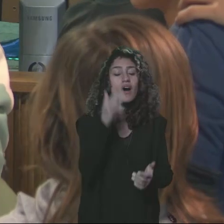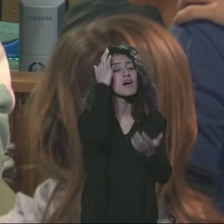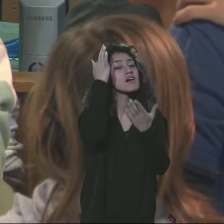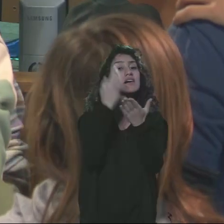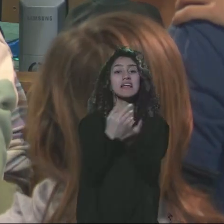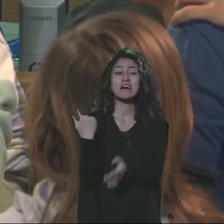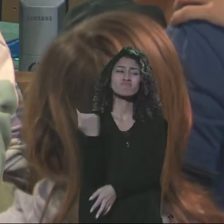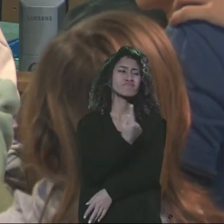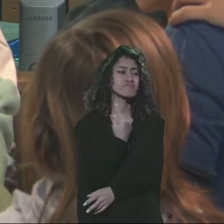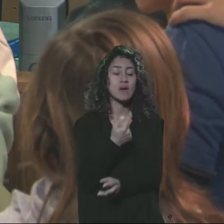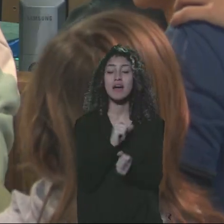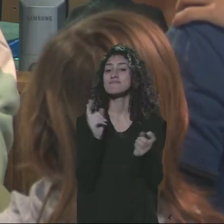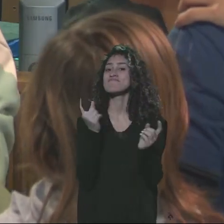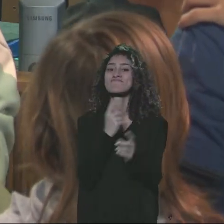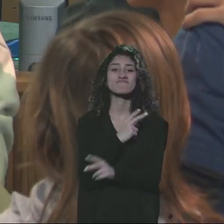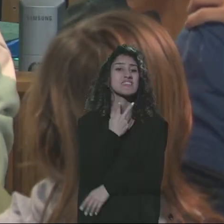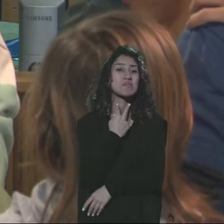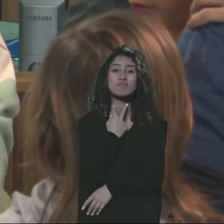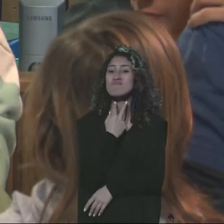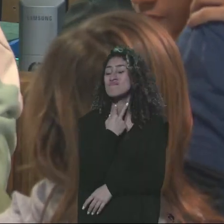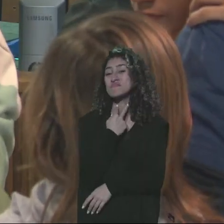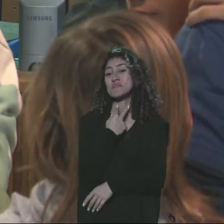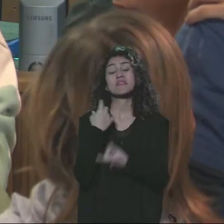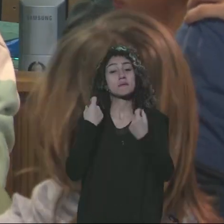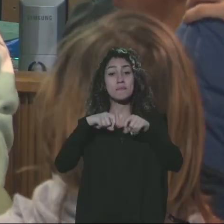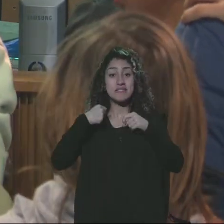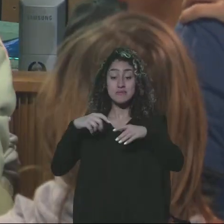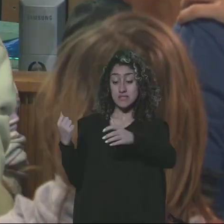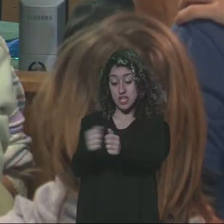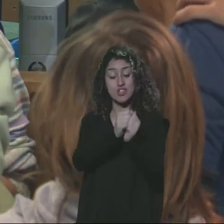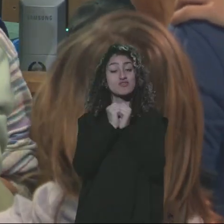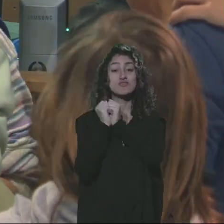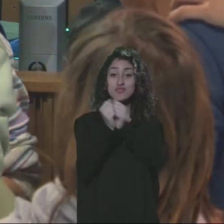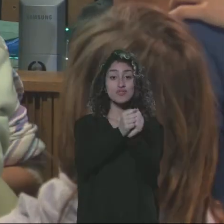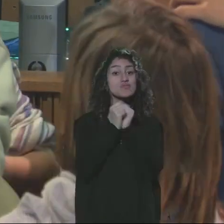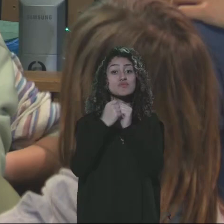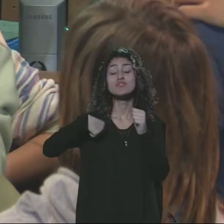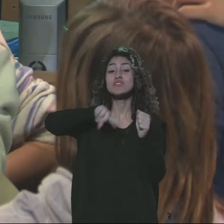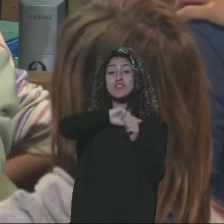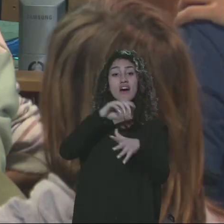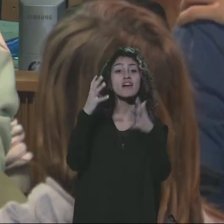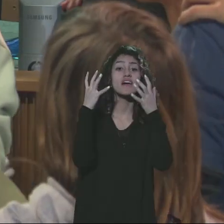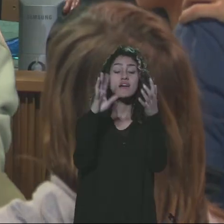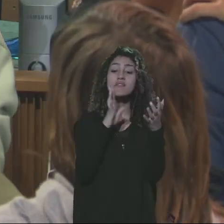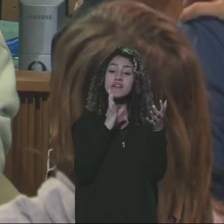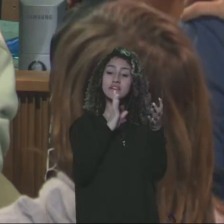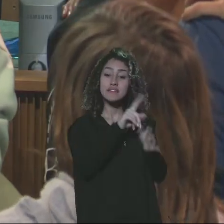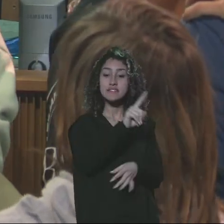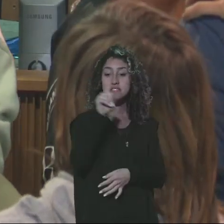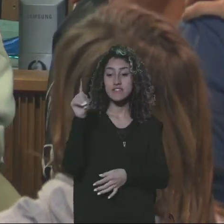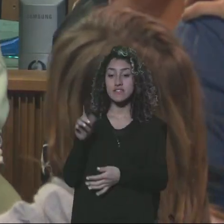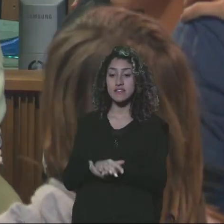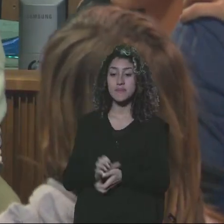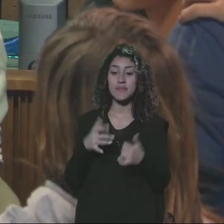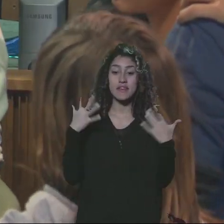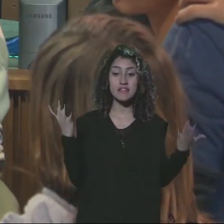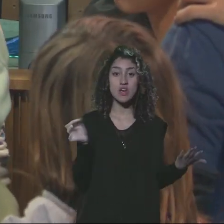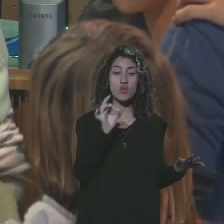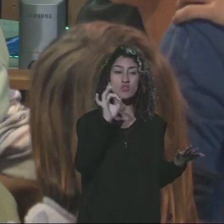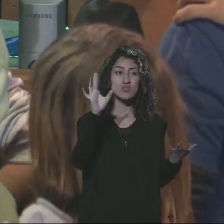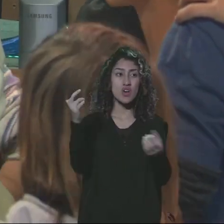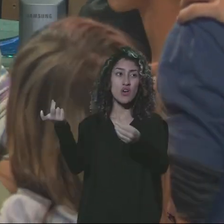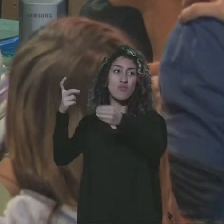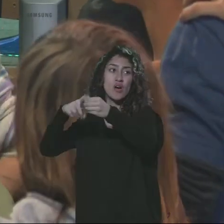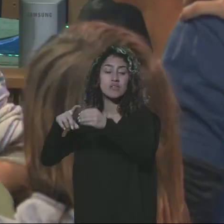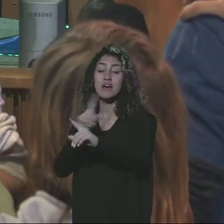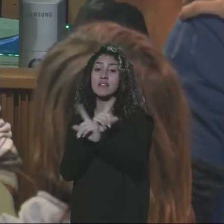acompanhe. E a gente vai pegar teu telefone e a gente vai te mandar mensagem essa semana, tá? Então não vai embora, vou pedir pro pessoal de